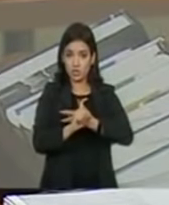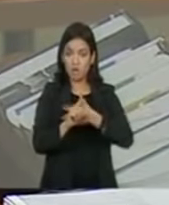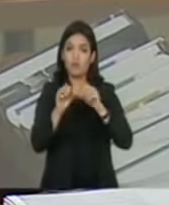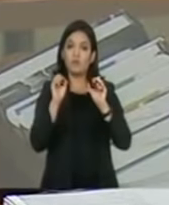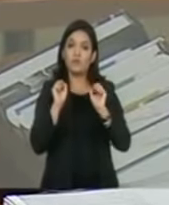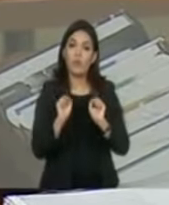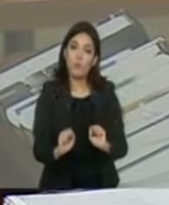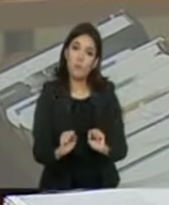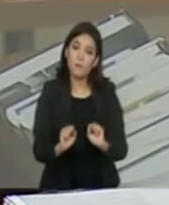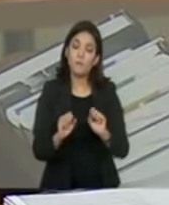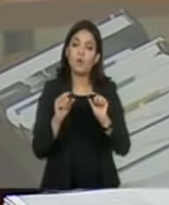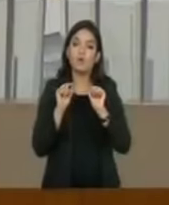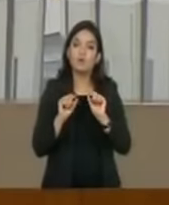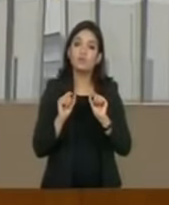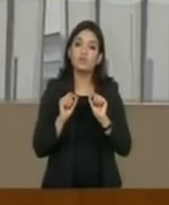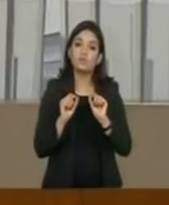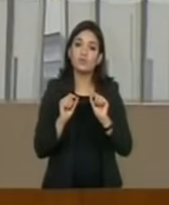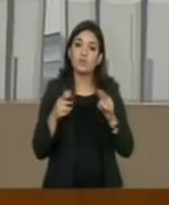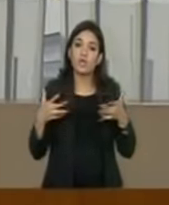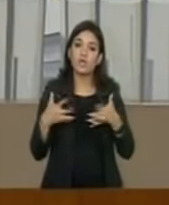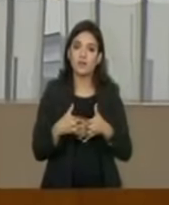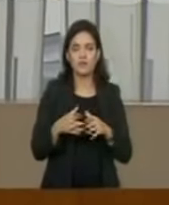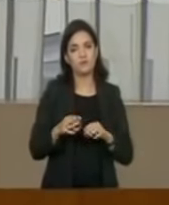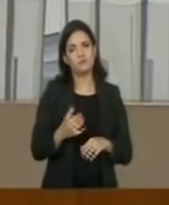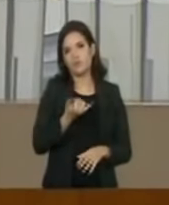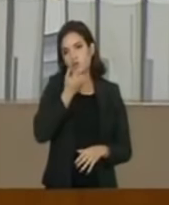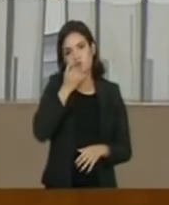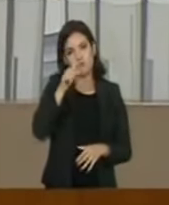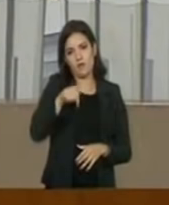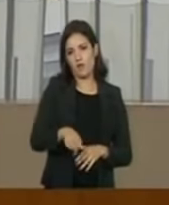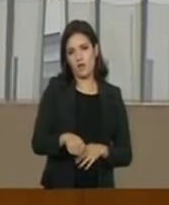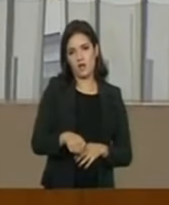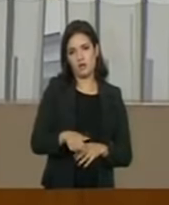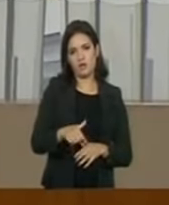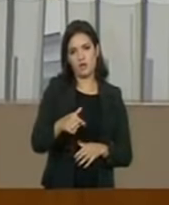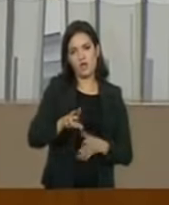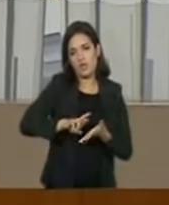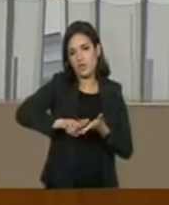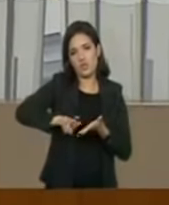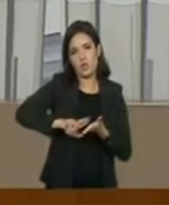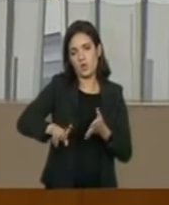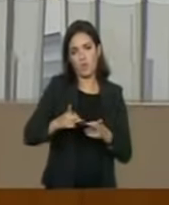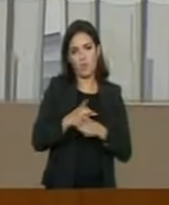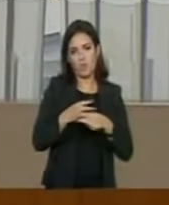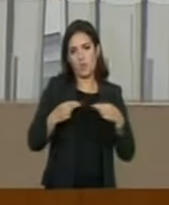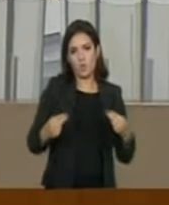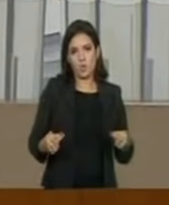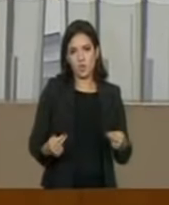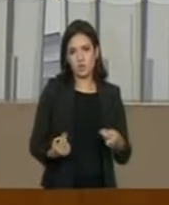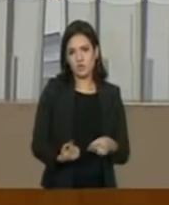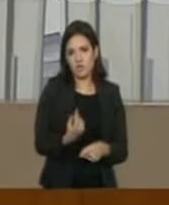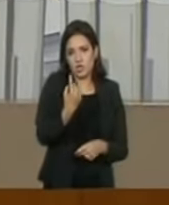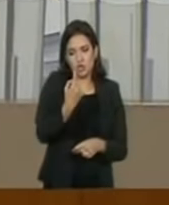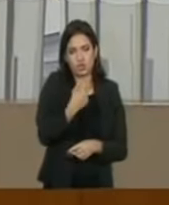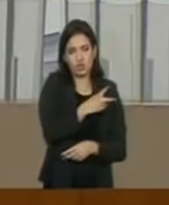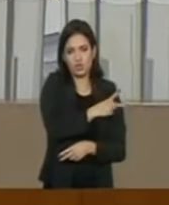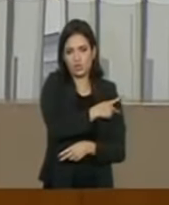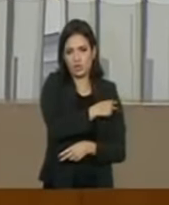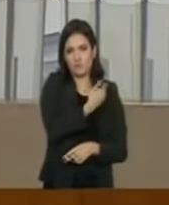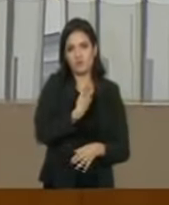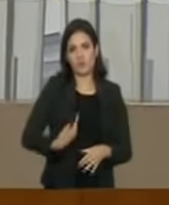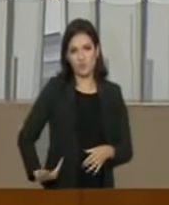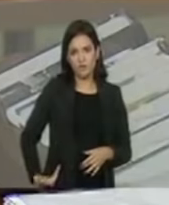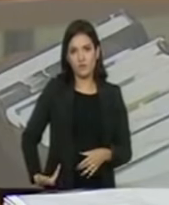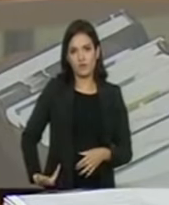ao funcionamento do poder judiciário com a devida vênia não é um ato exclusivo ter um chefe de governo é um